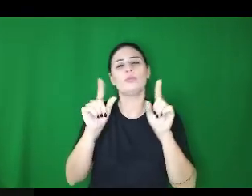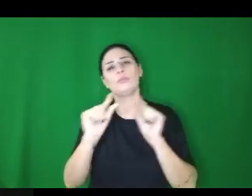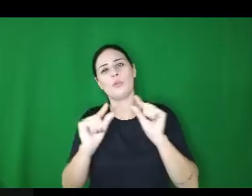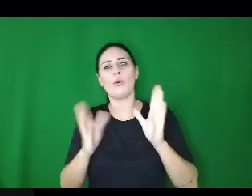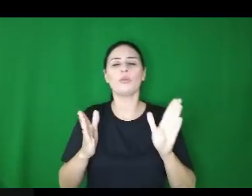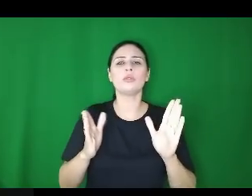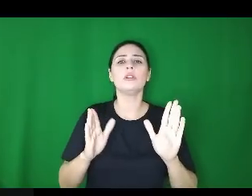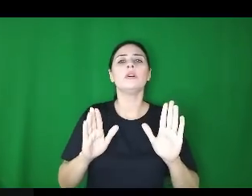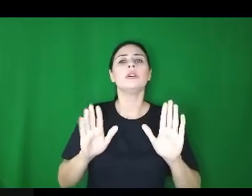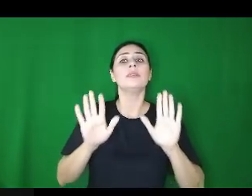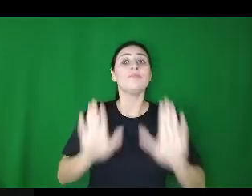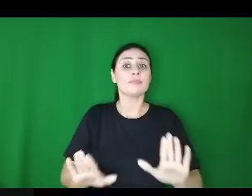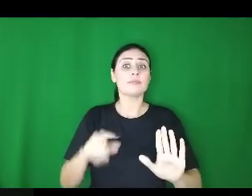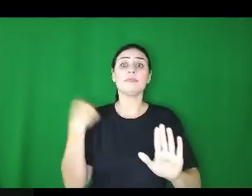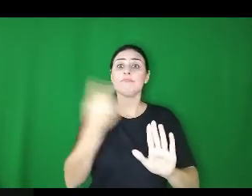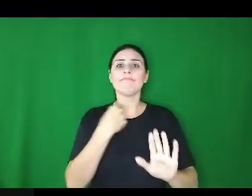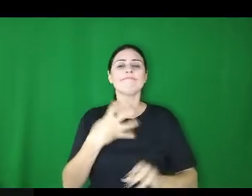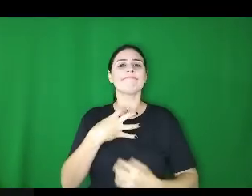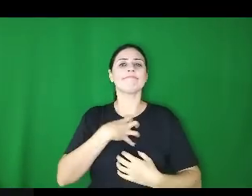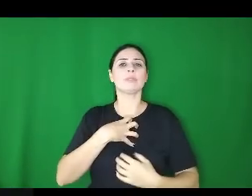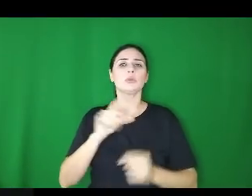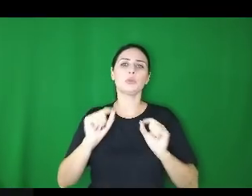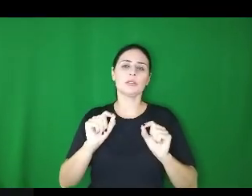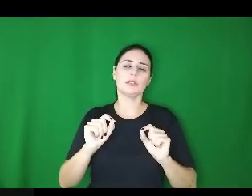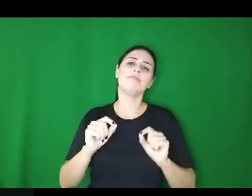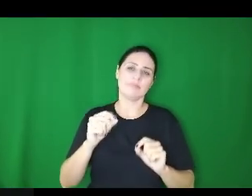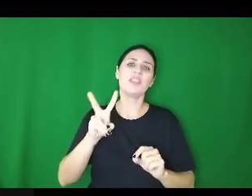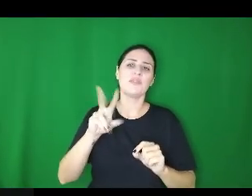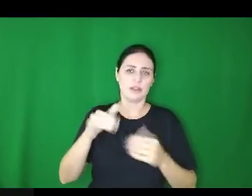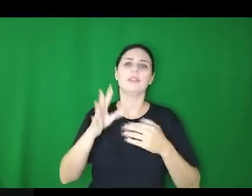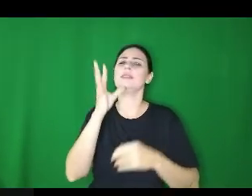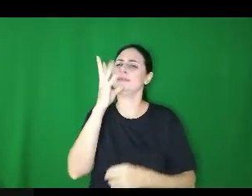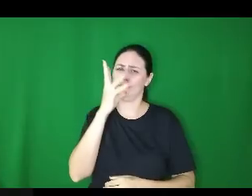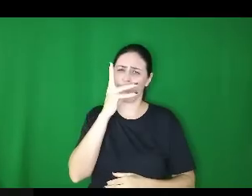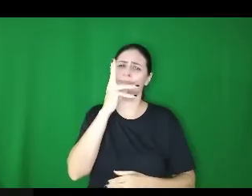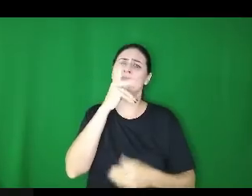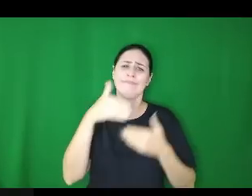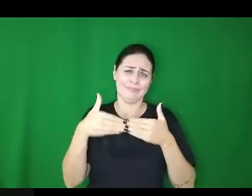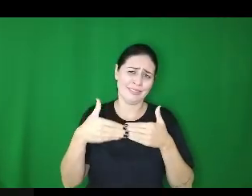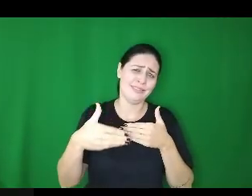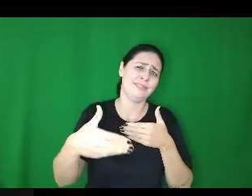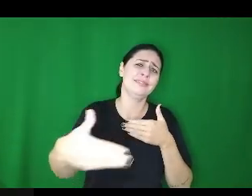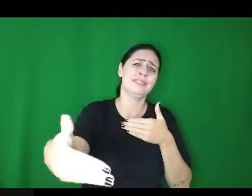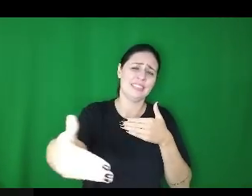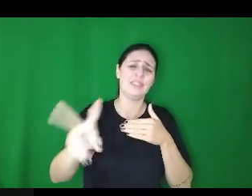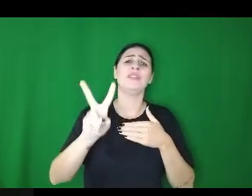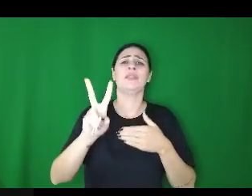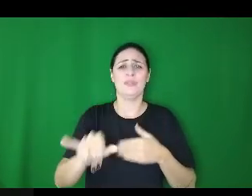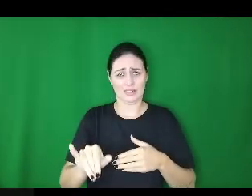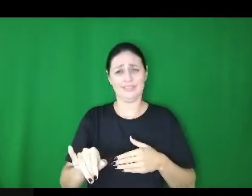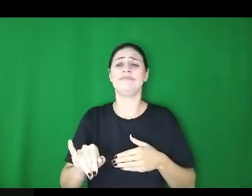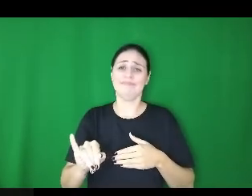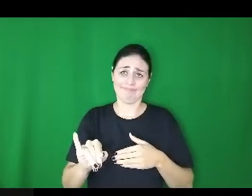2021, que a gente está aí com um ponto de interrogação, que não dá para dizer qualquer previsão